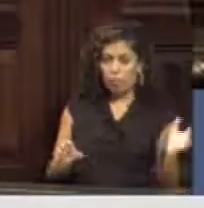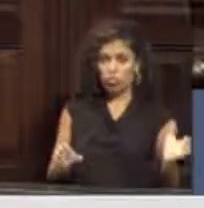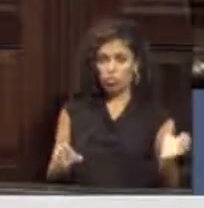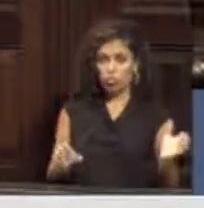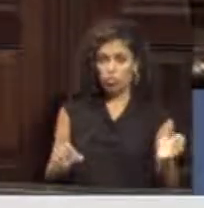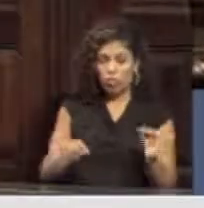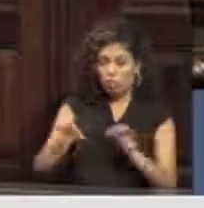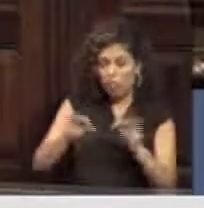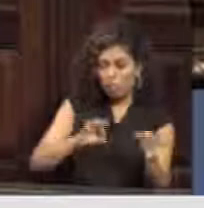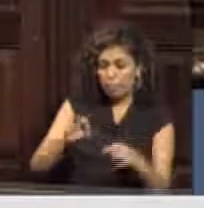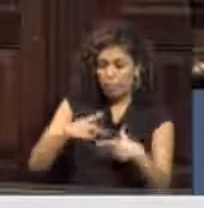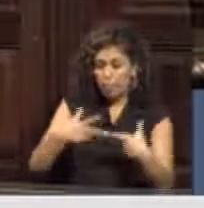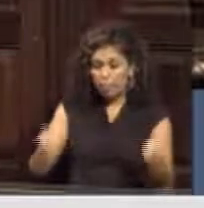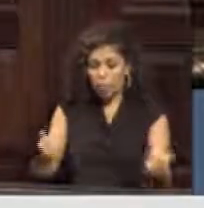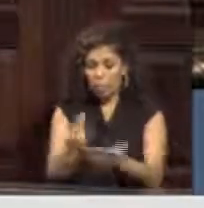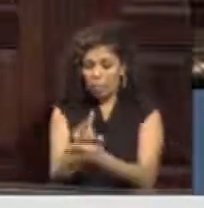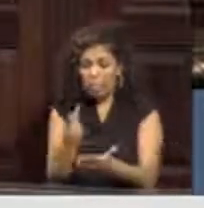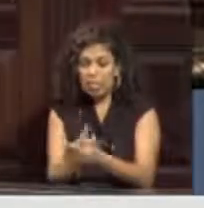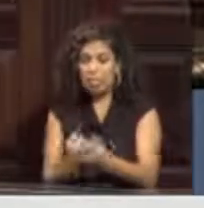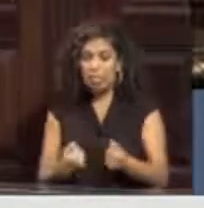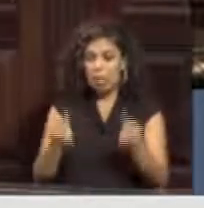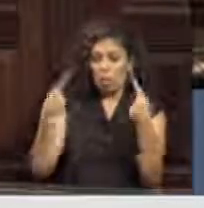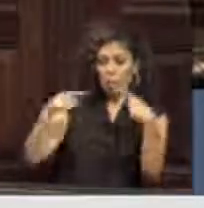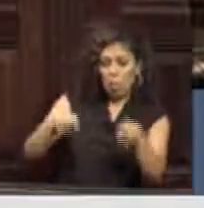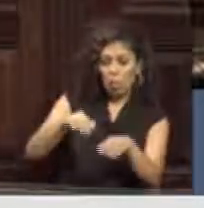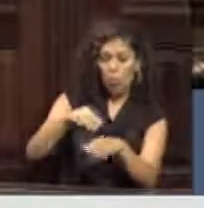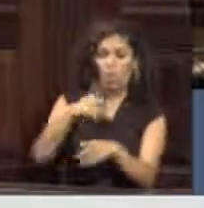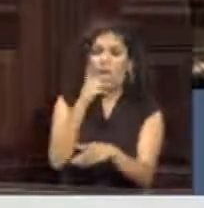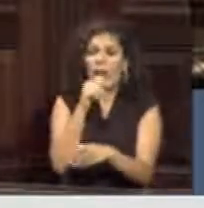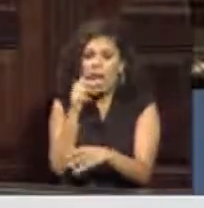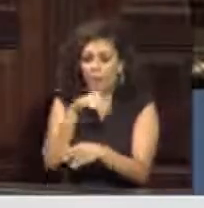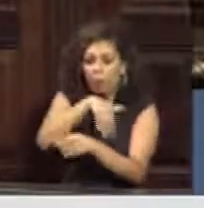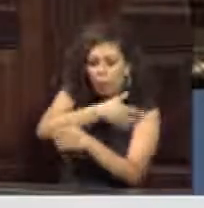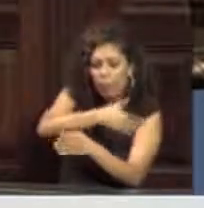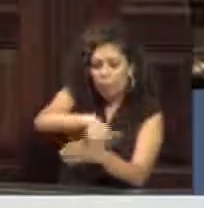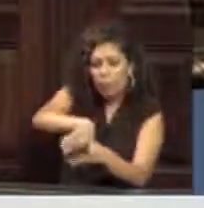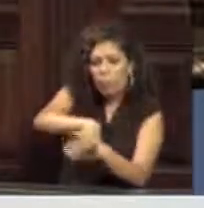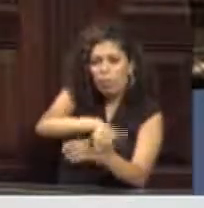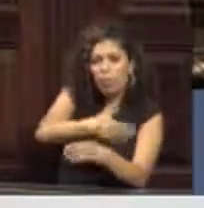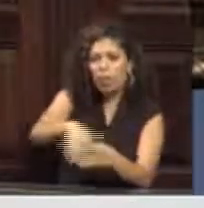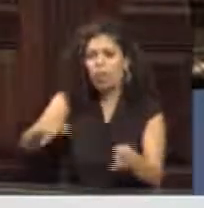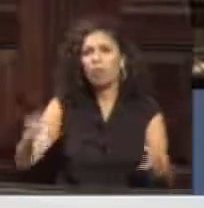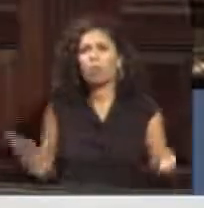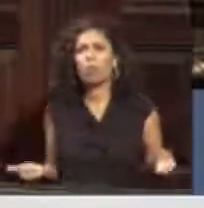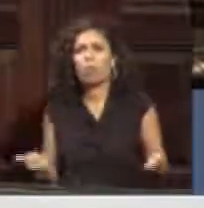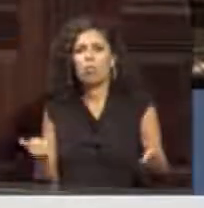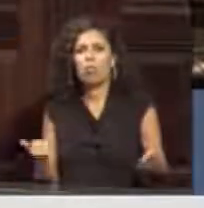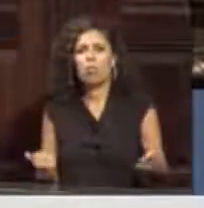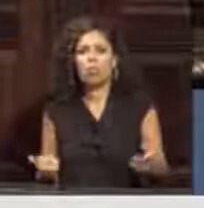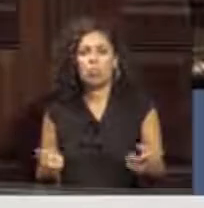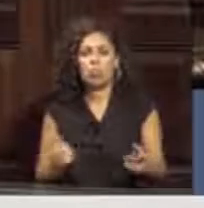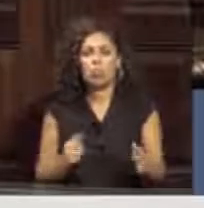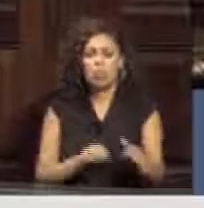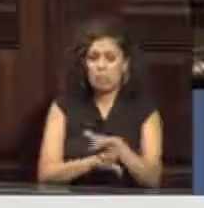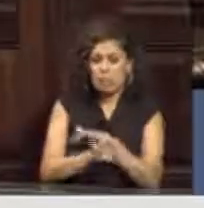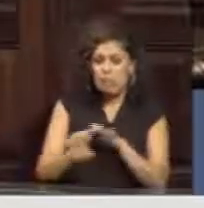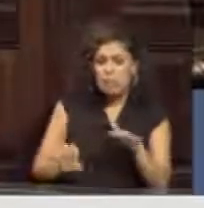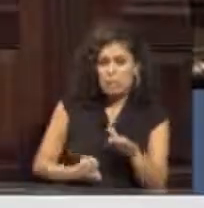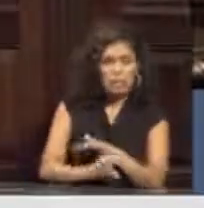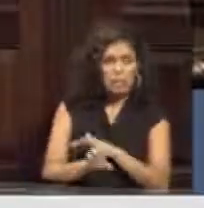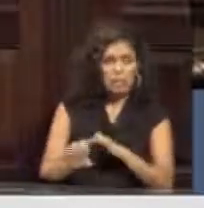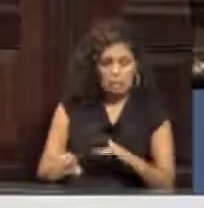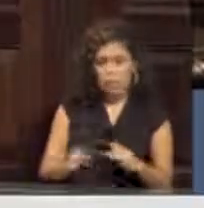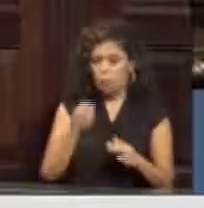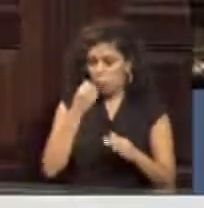dentro do rio lá no Pará. Então, essas empresas que são boas para os